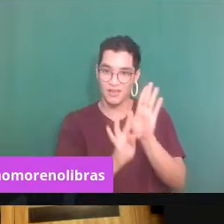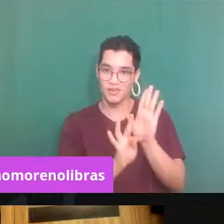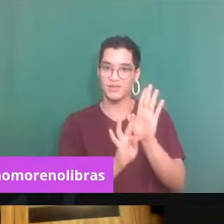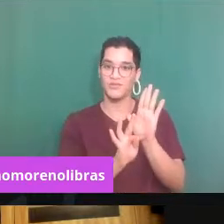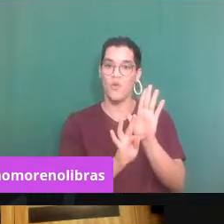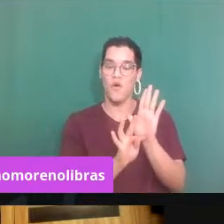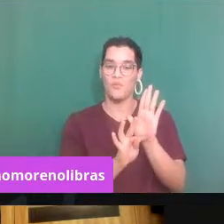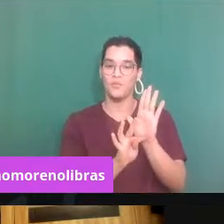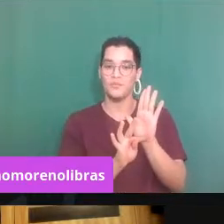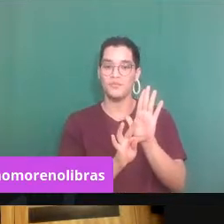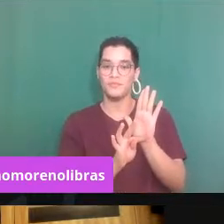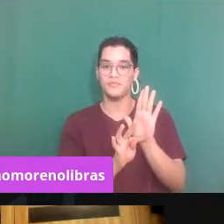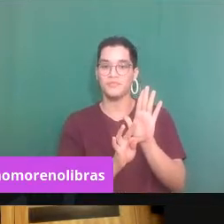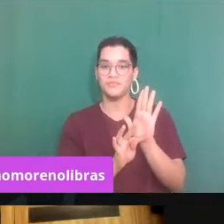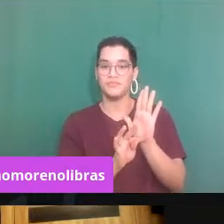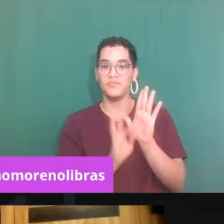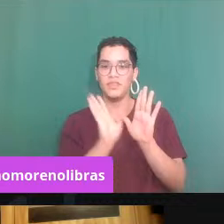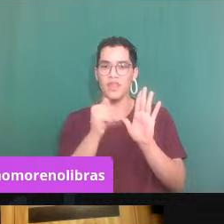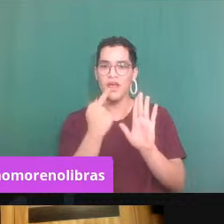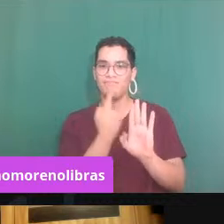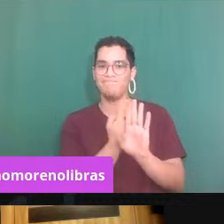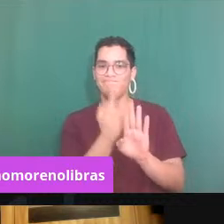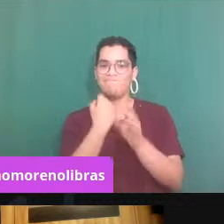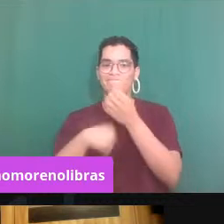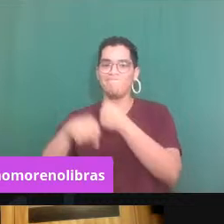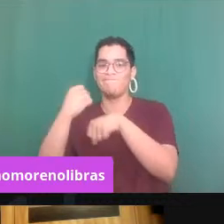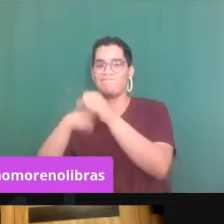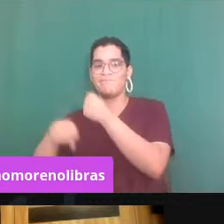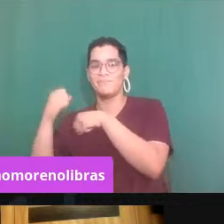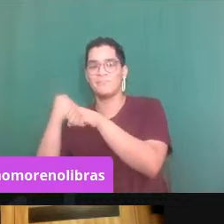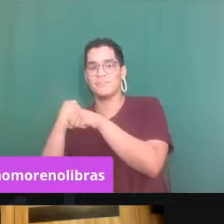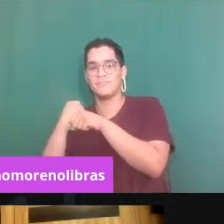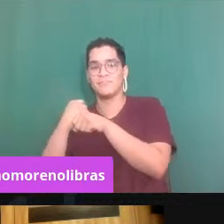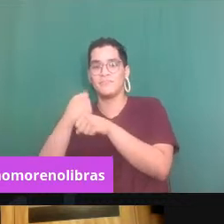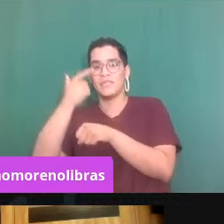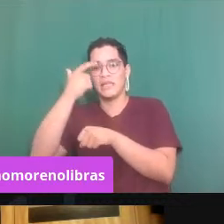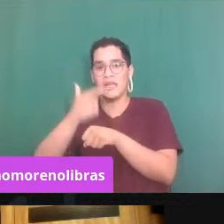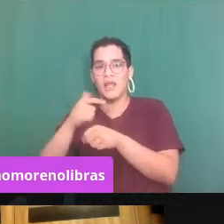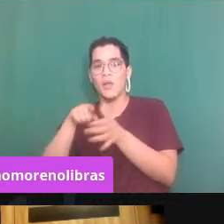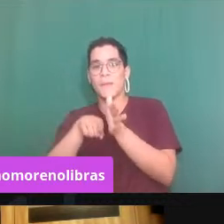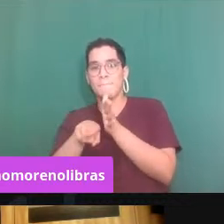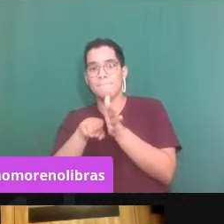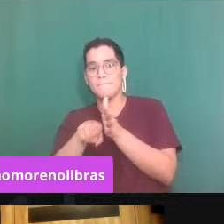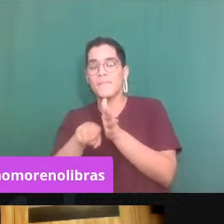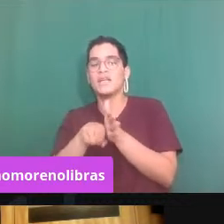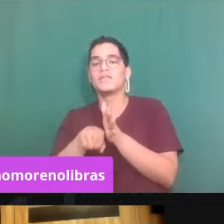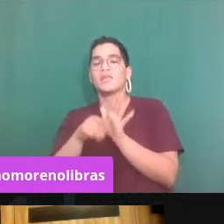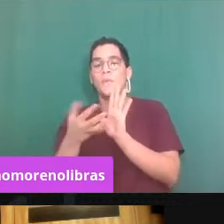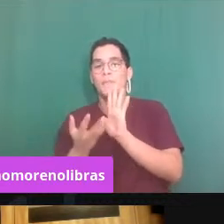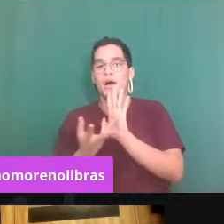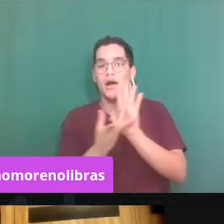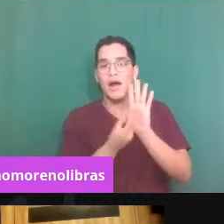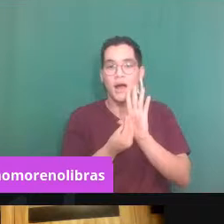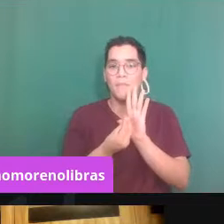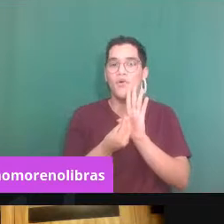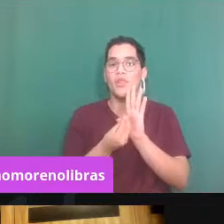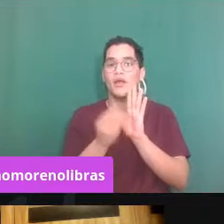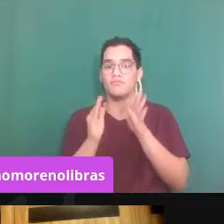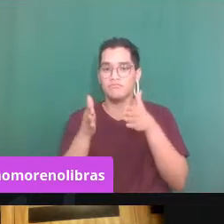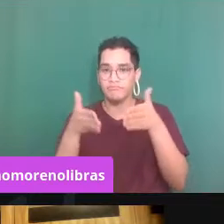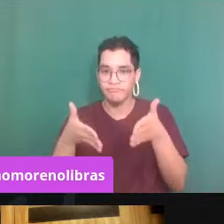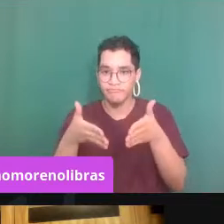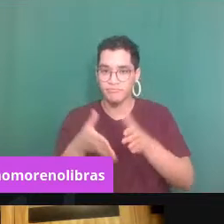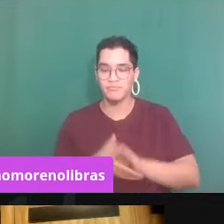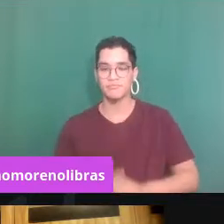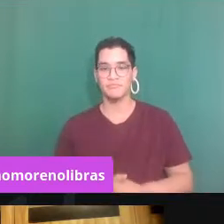mais especificamente na abordagem da APD dentro da linguística textual. Também cumprimento os